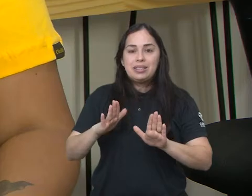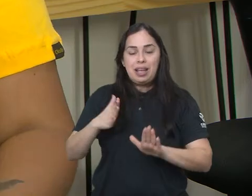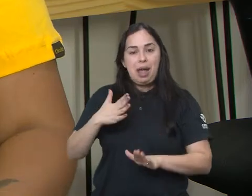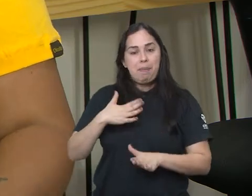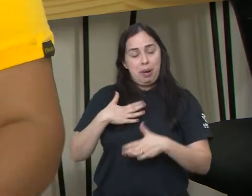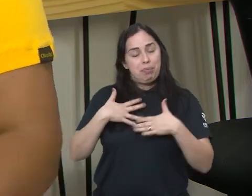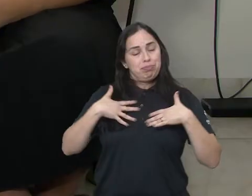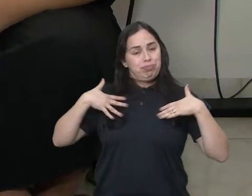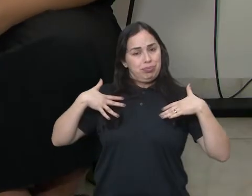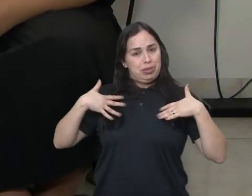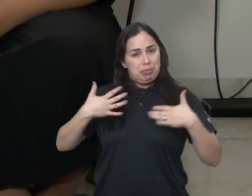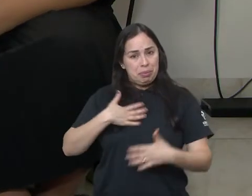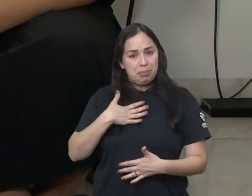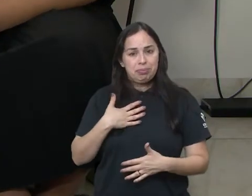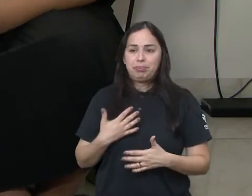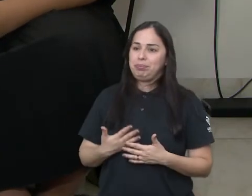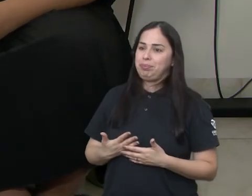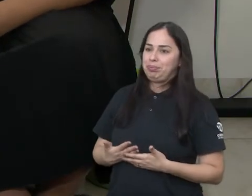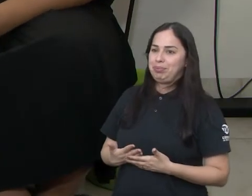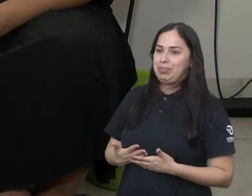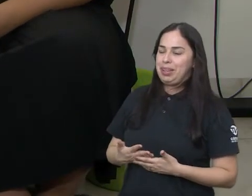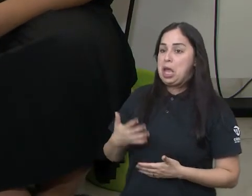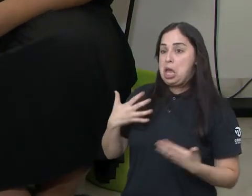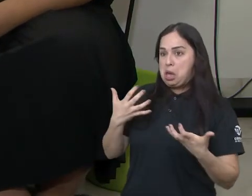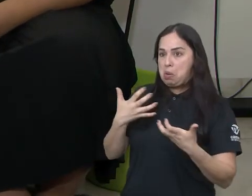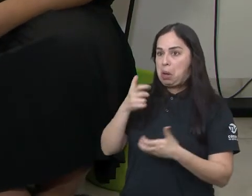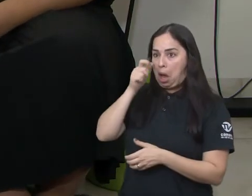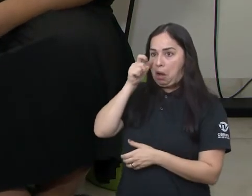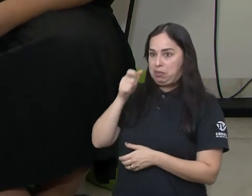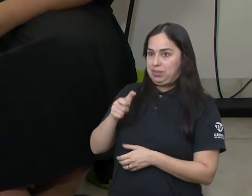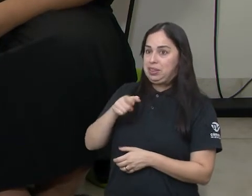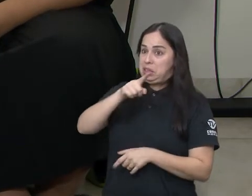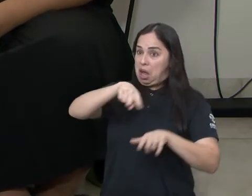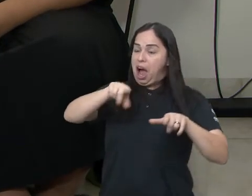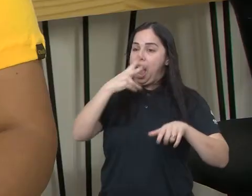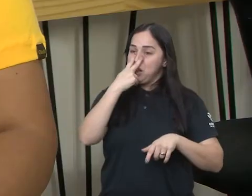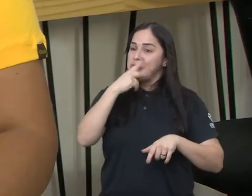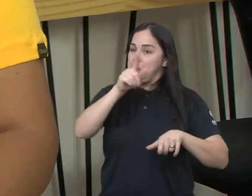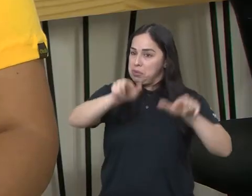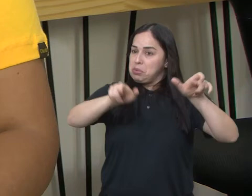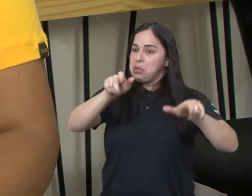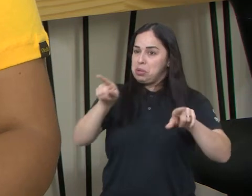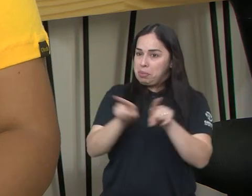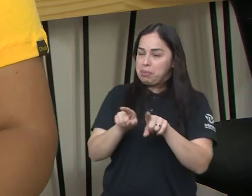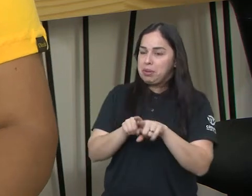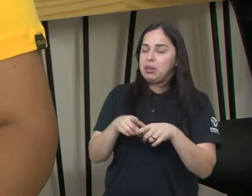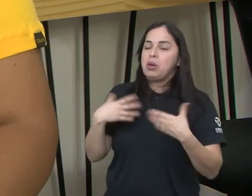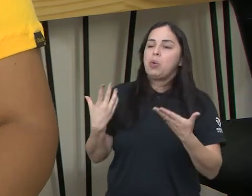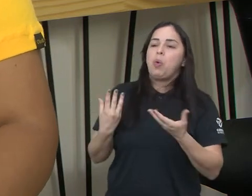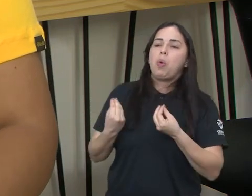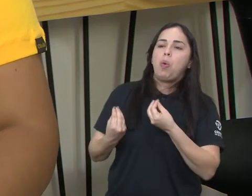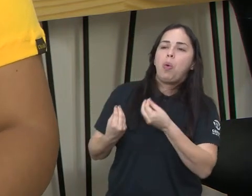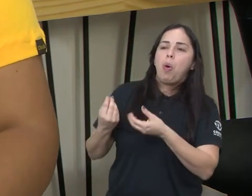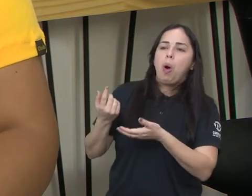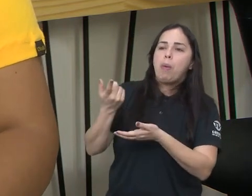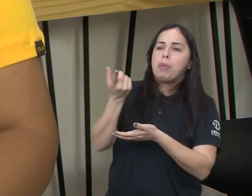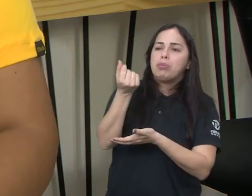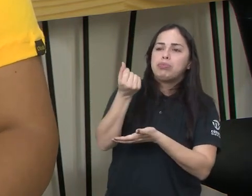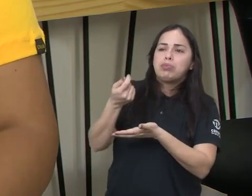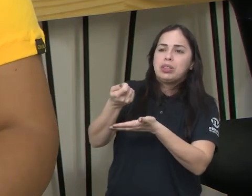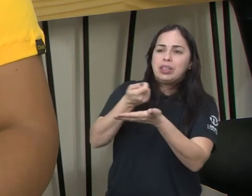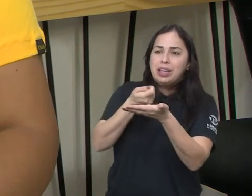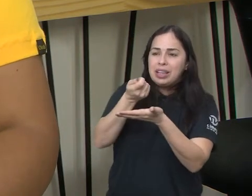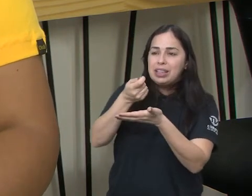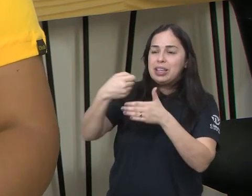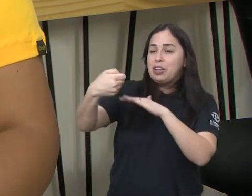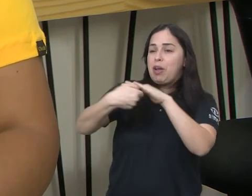uma realização pessoal. Mas eu fiquei interessadíssima, aposto que o pessoal também. Como que funciona isso de financiamento coletivo? Vai dar um endereço